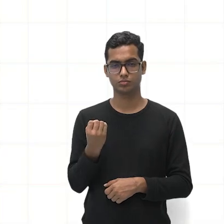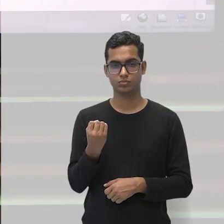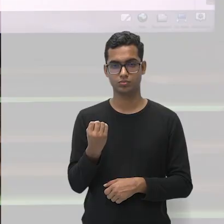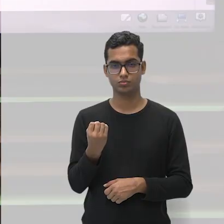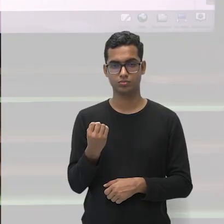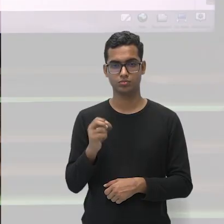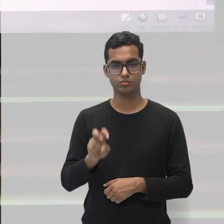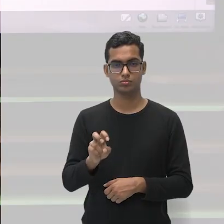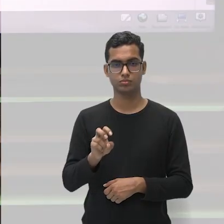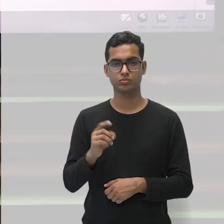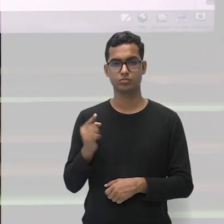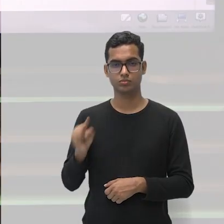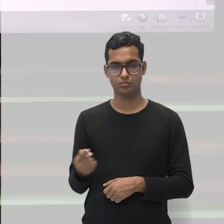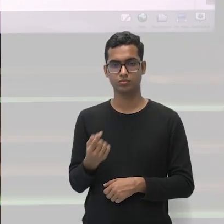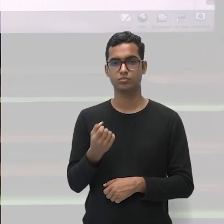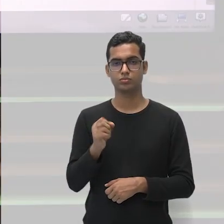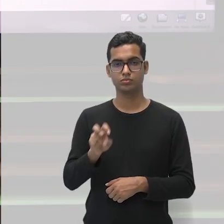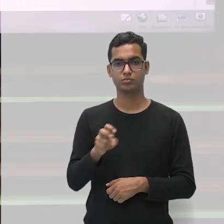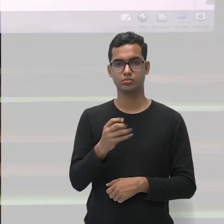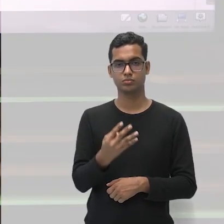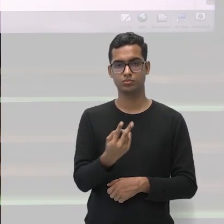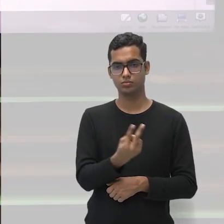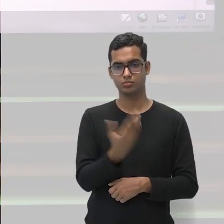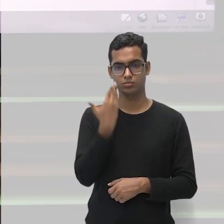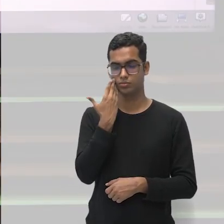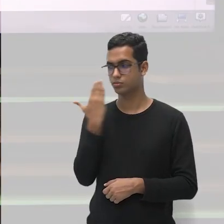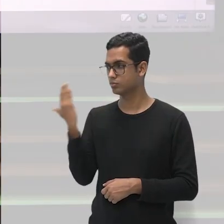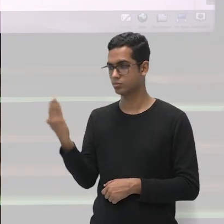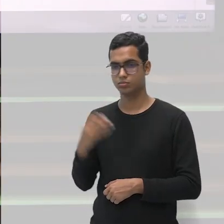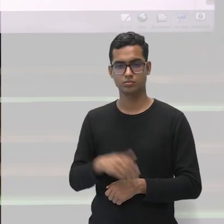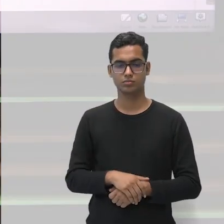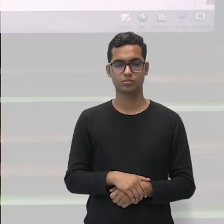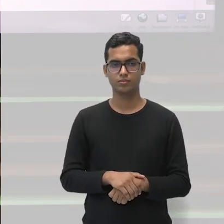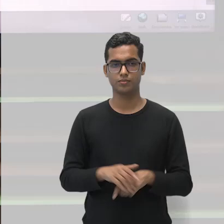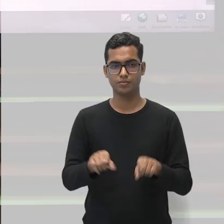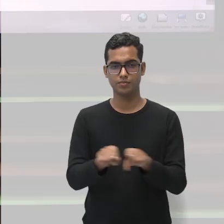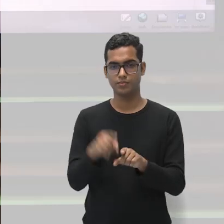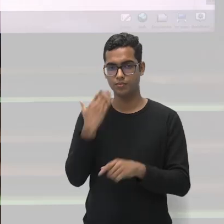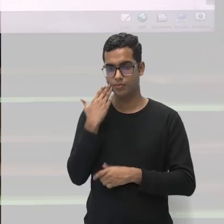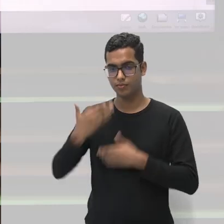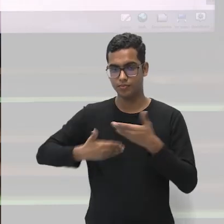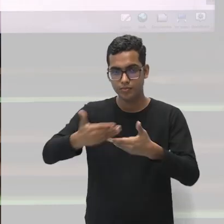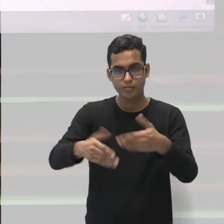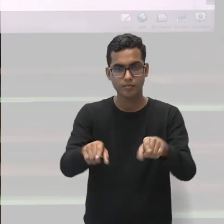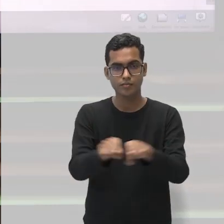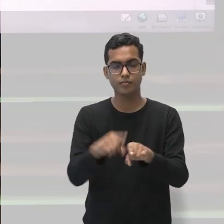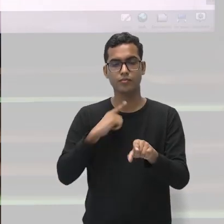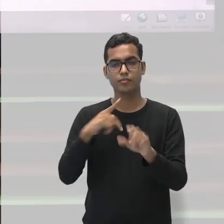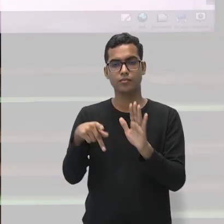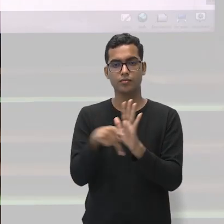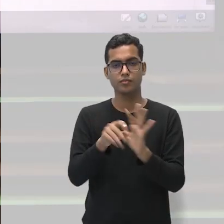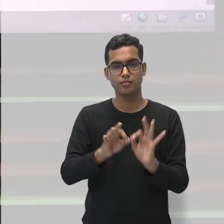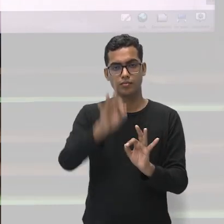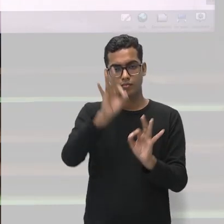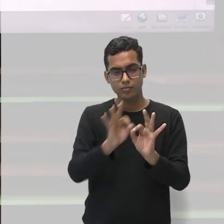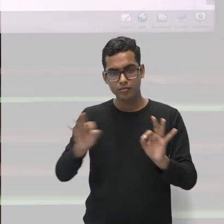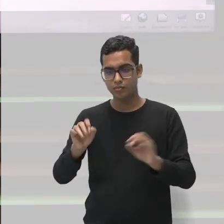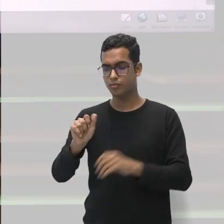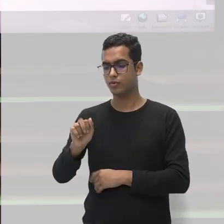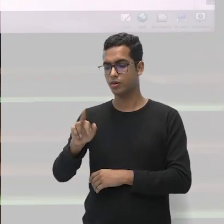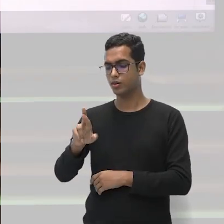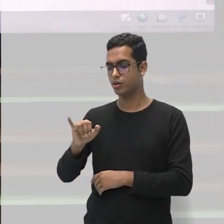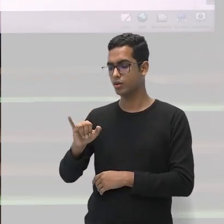Muito bem, então nós vimos aqui como foi realizada, né? Qual é o processo aritmético